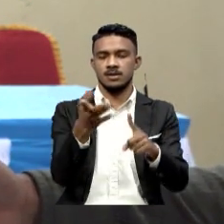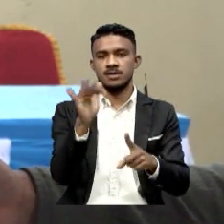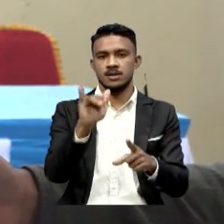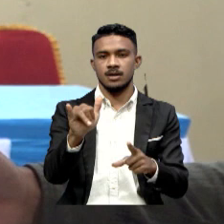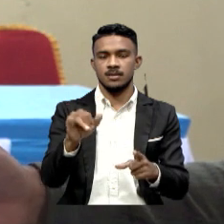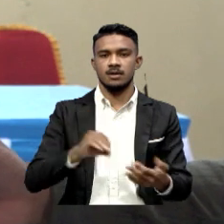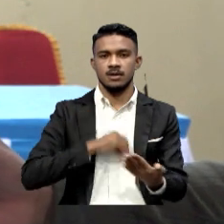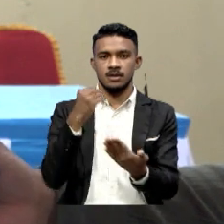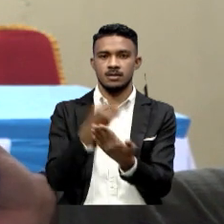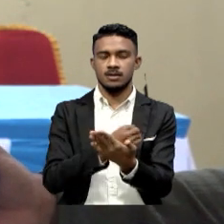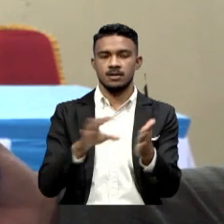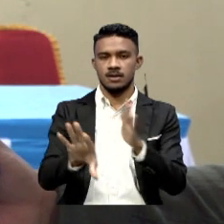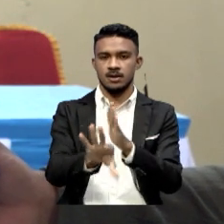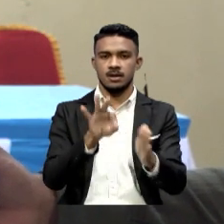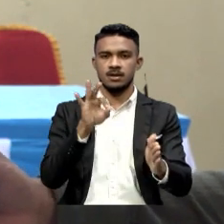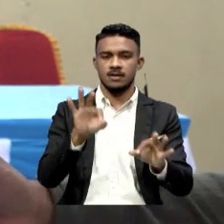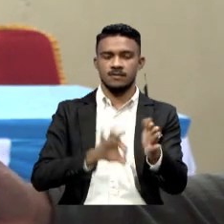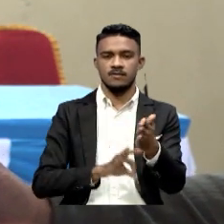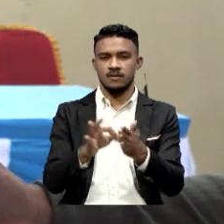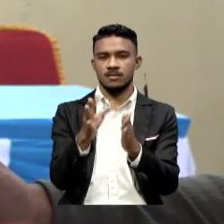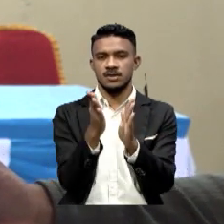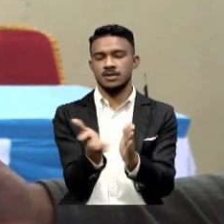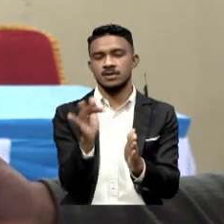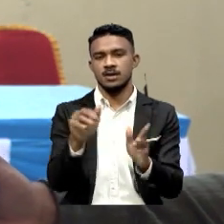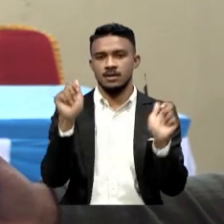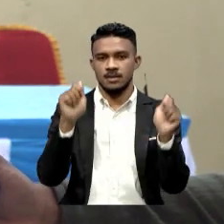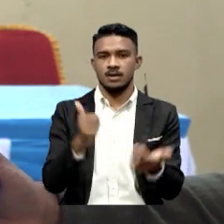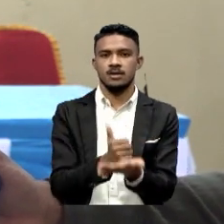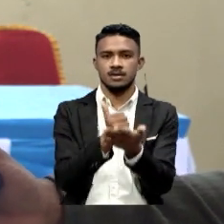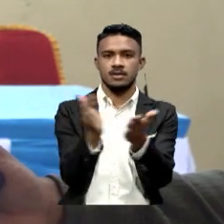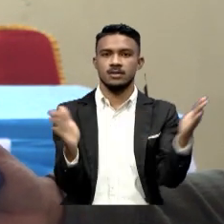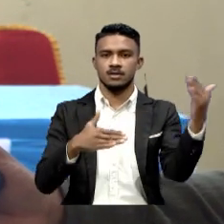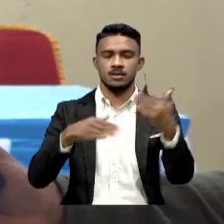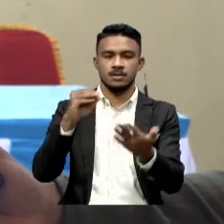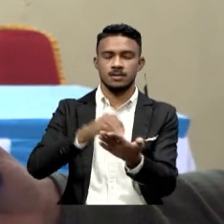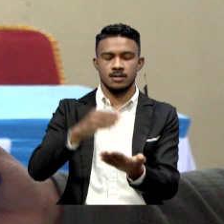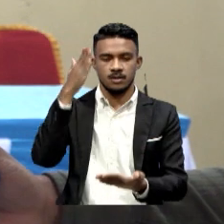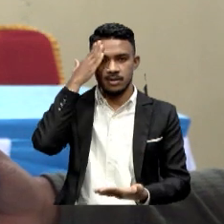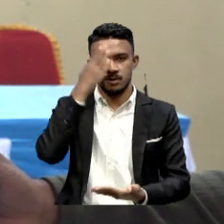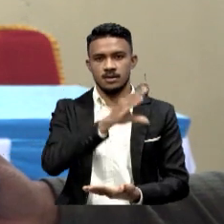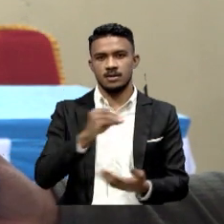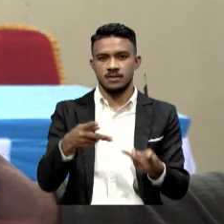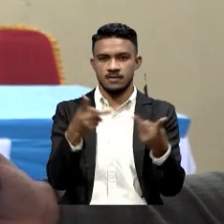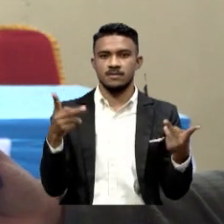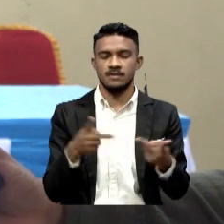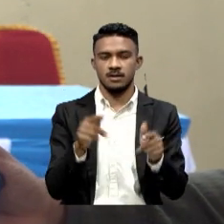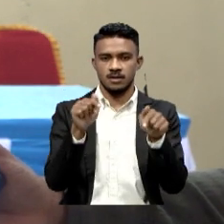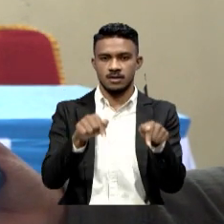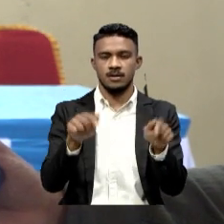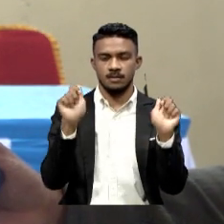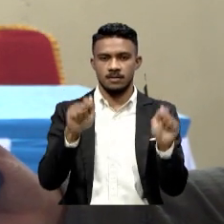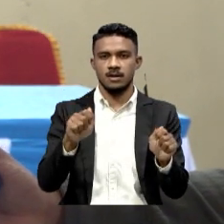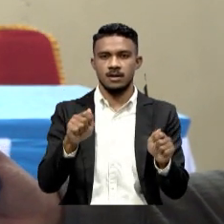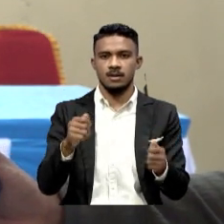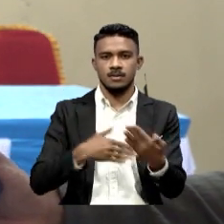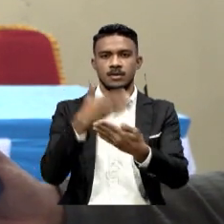aproveita eta informação sira bele contribuir sira ideia sira pesquisa ia centro dane para eta bele beleva ba